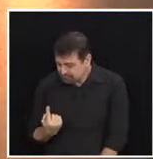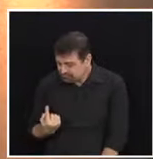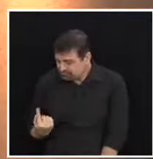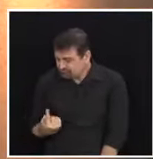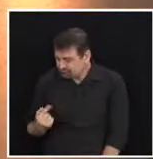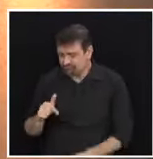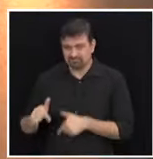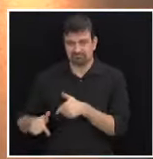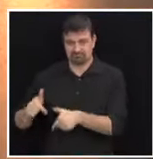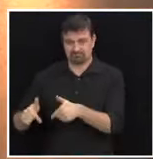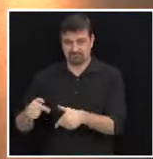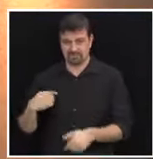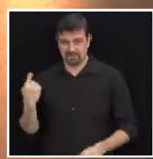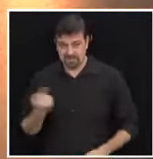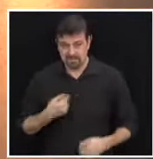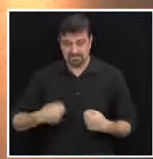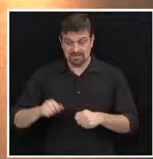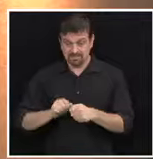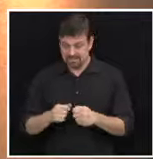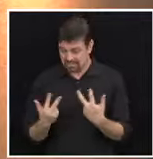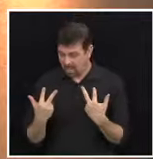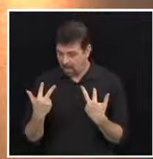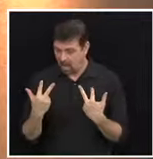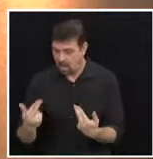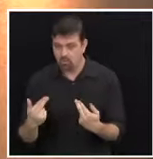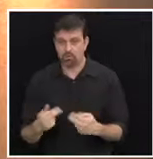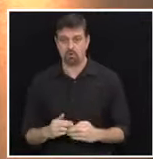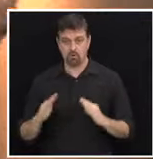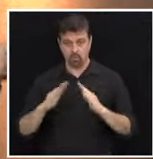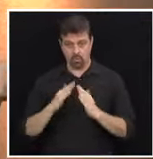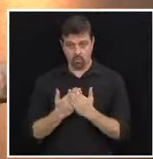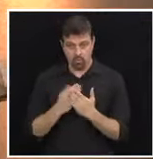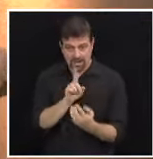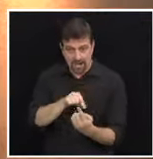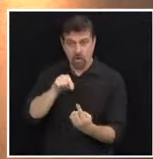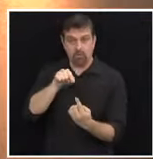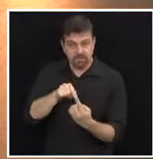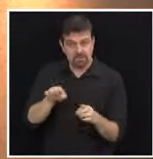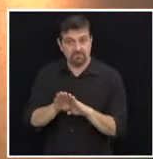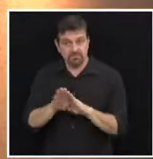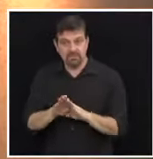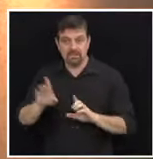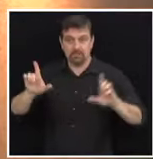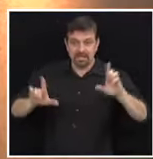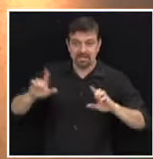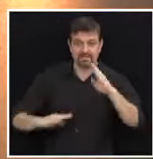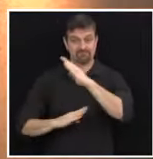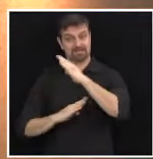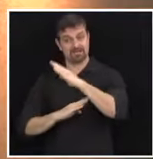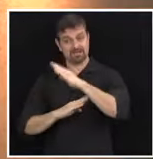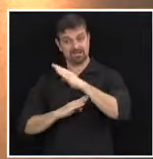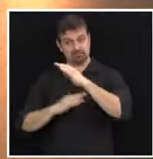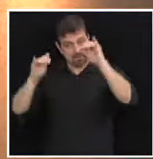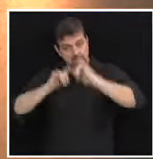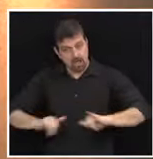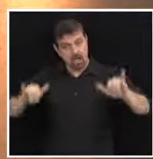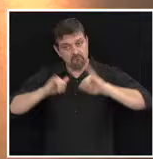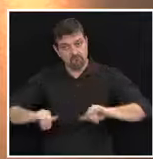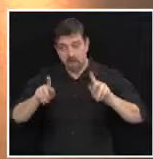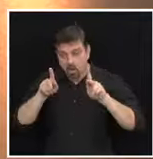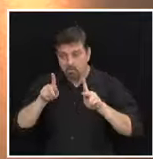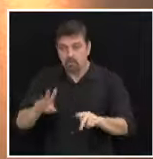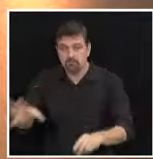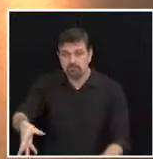precisamos é o trabalho que vocês estão fazendo aqui, do Objetivo, da TV Câmara, levar isso à